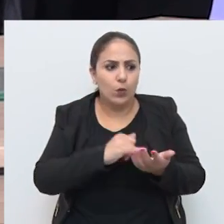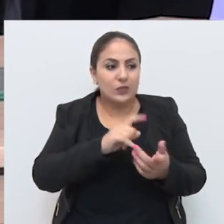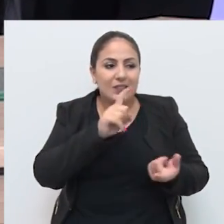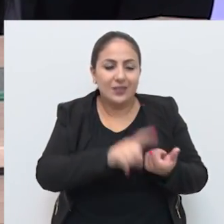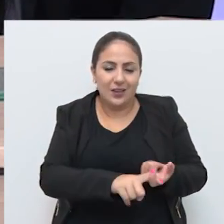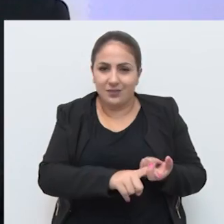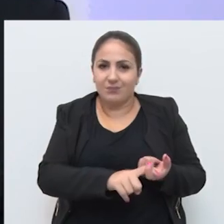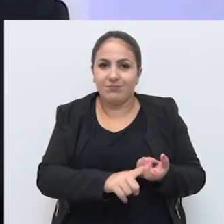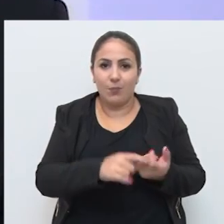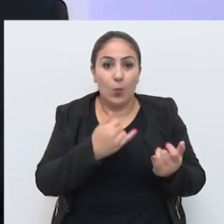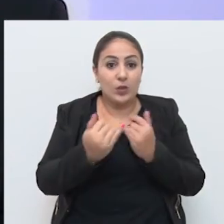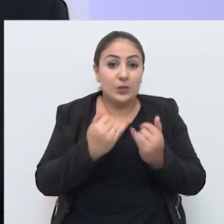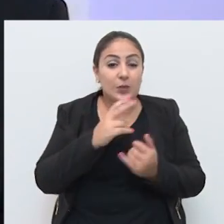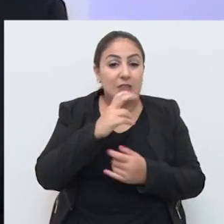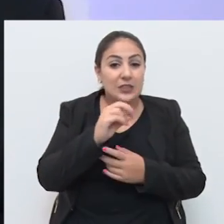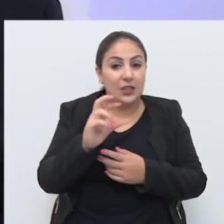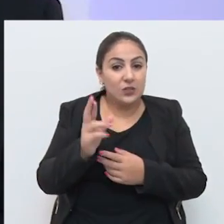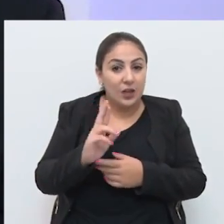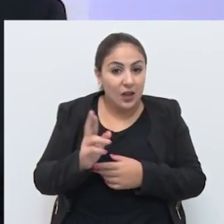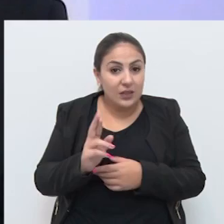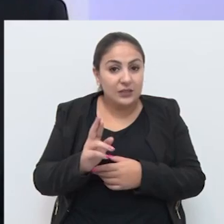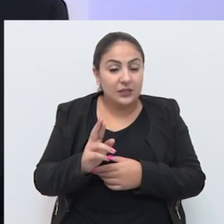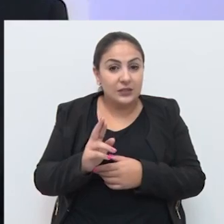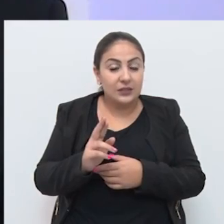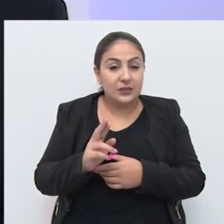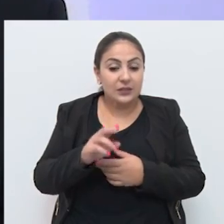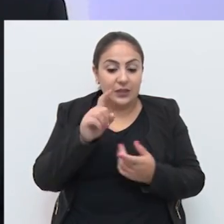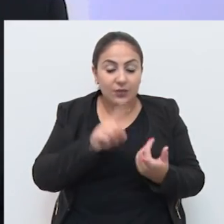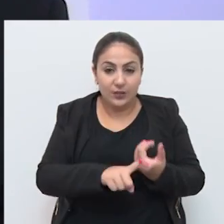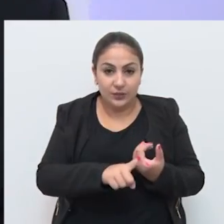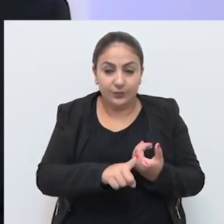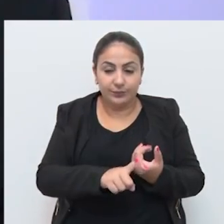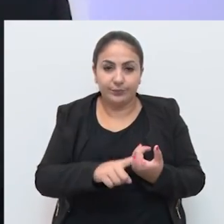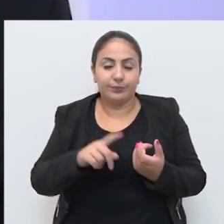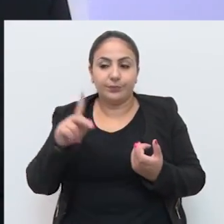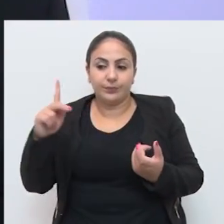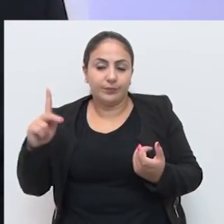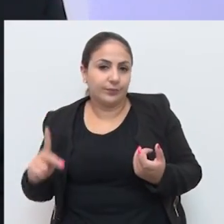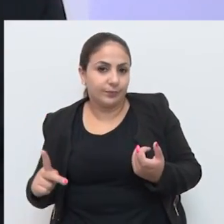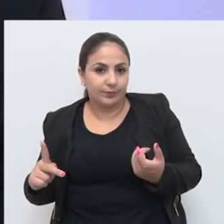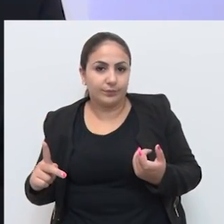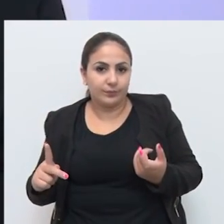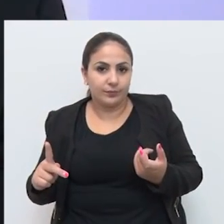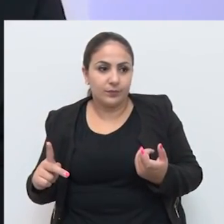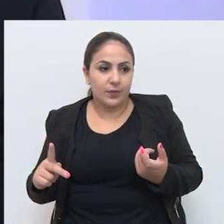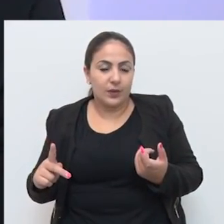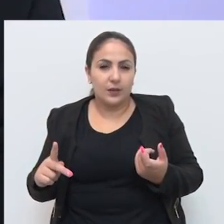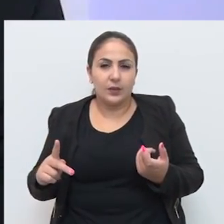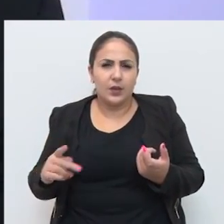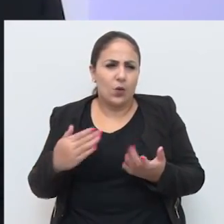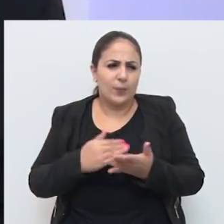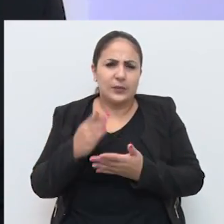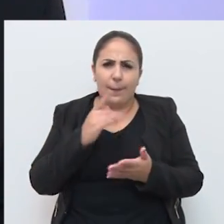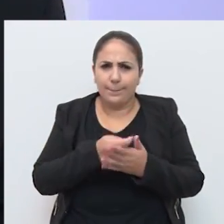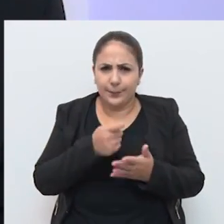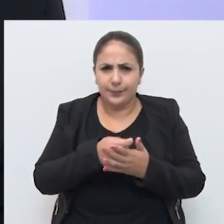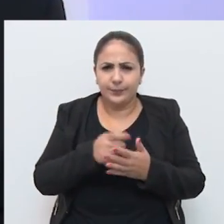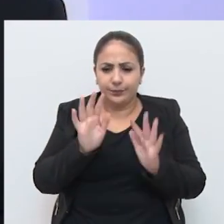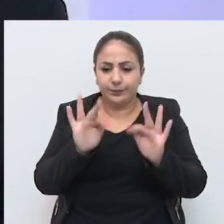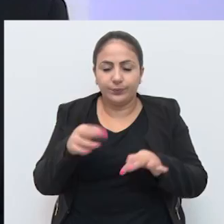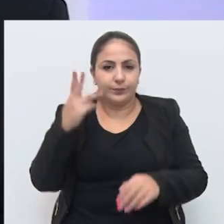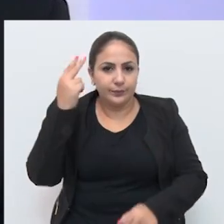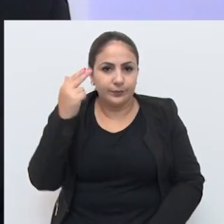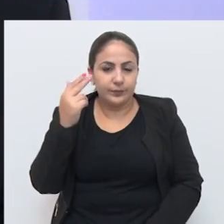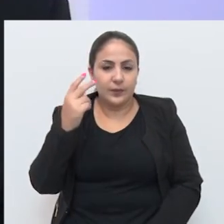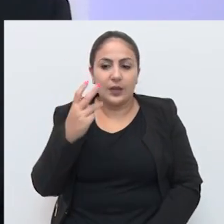165 é o valor mínimo. Então, digamos que tenha R$ 500 de saldo de imposto a pagar. E a pessoa ia pagar a partir do final de